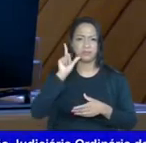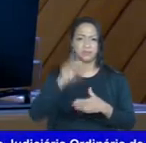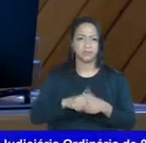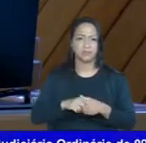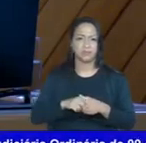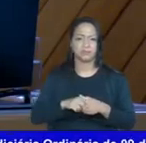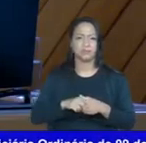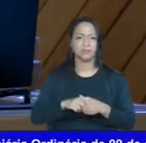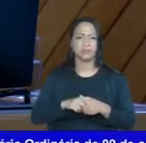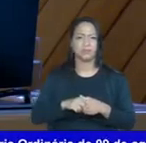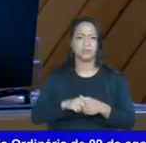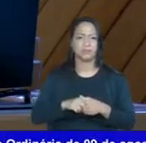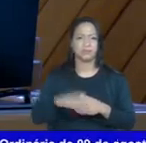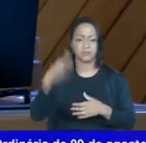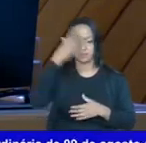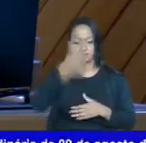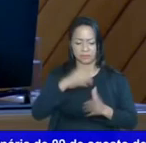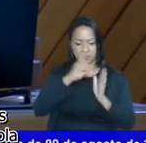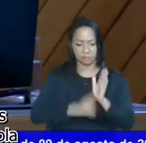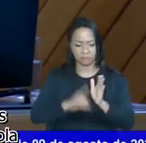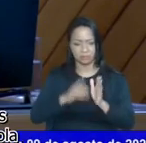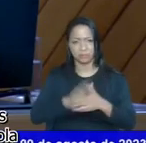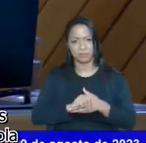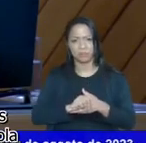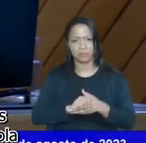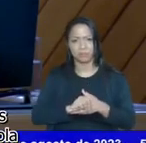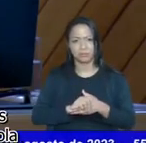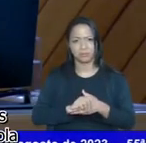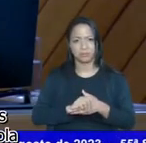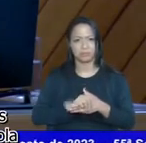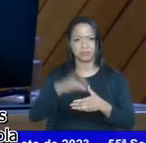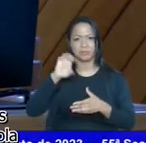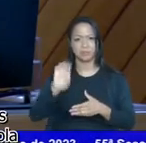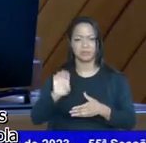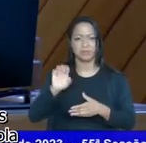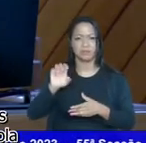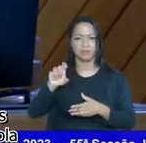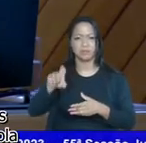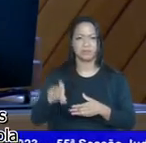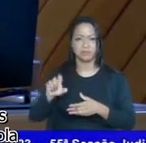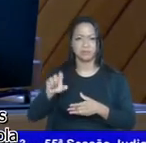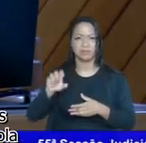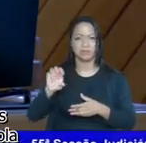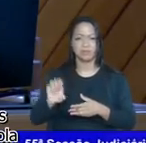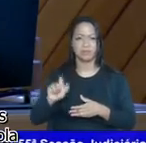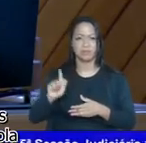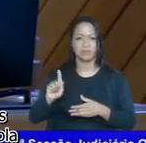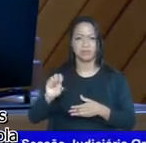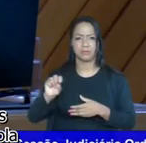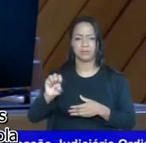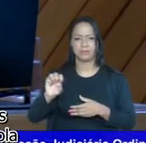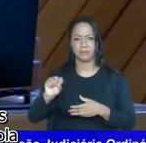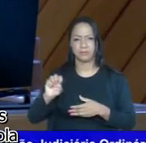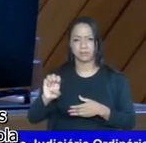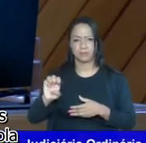Então, é isso. Este que é o bonito no direito, é esta exegese. E eu gosto muito de teologia, aliás, eu estudei teologia, eu